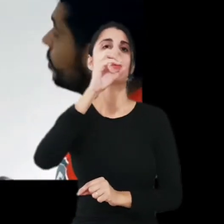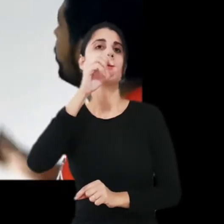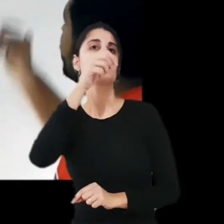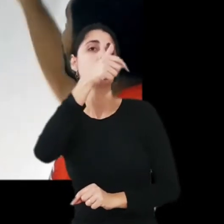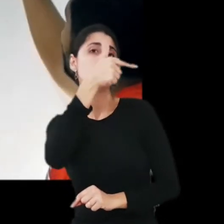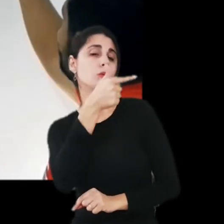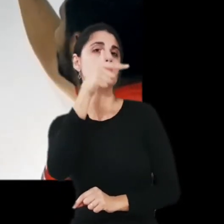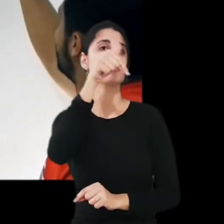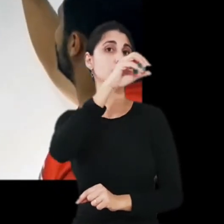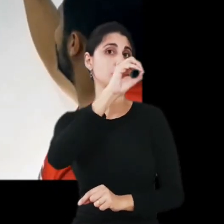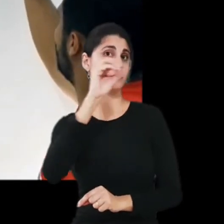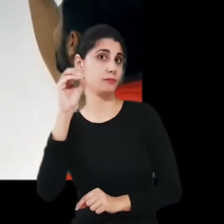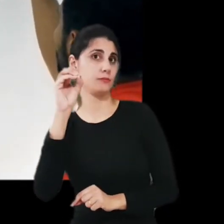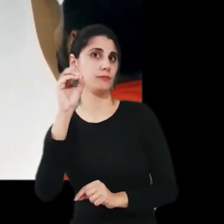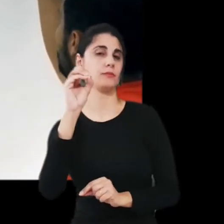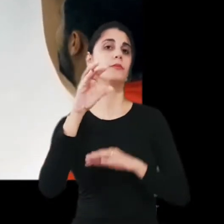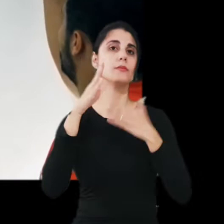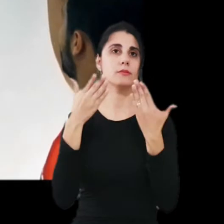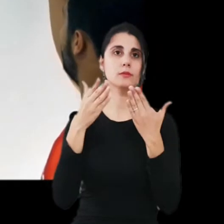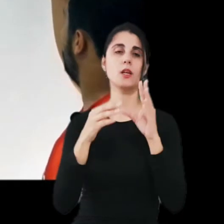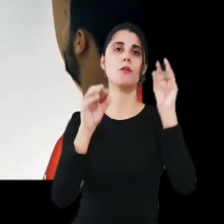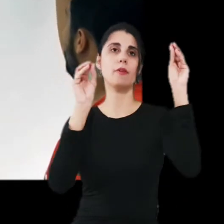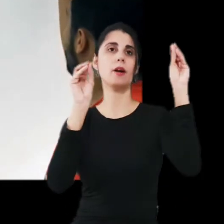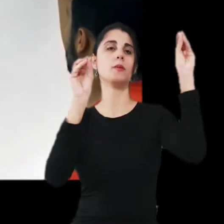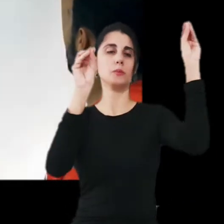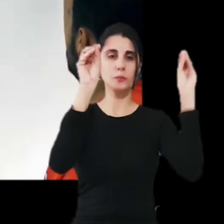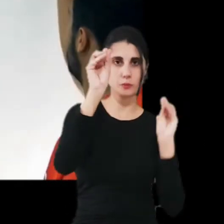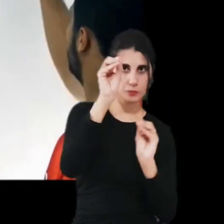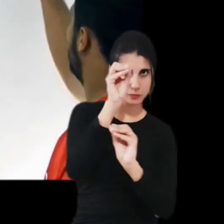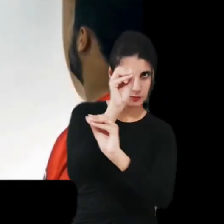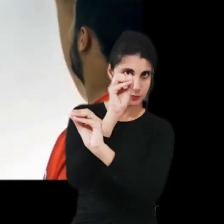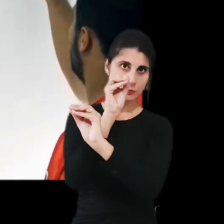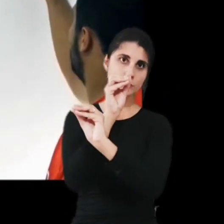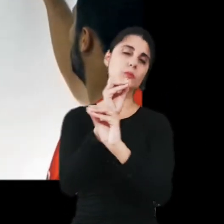2.700. Passo o 100 dividindo.